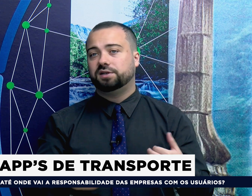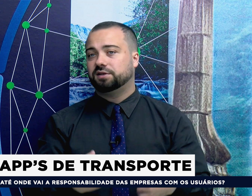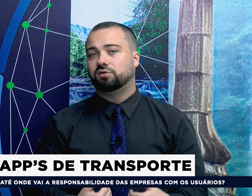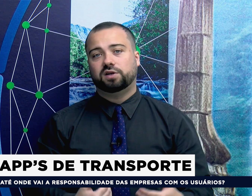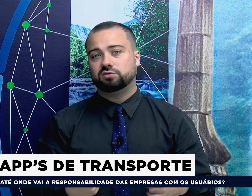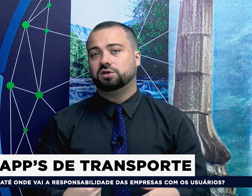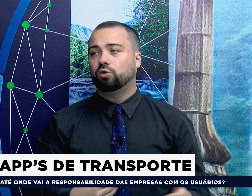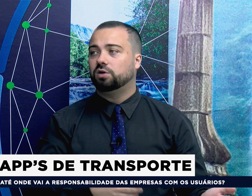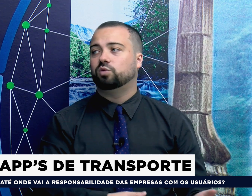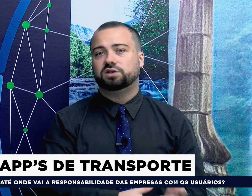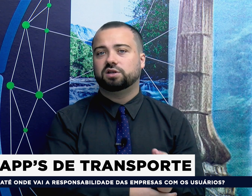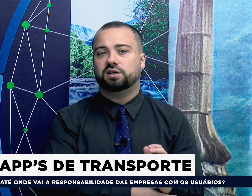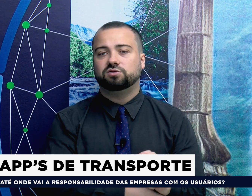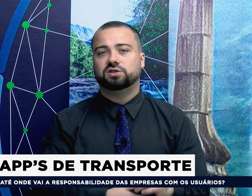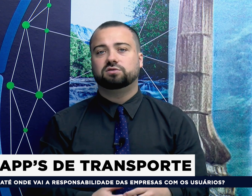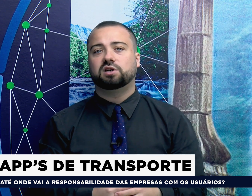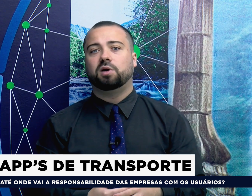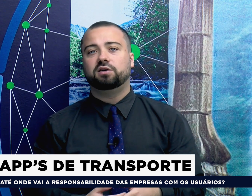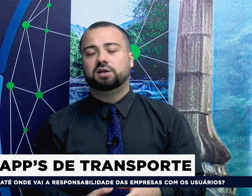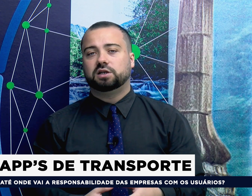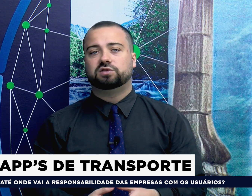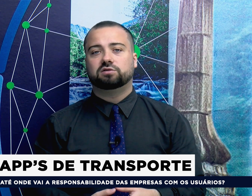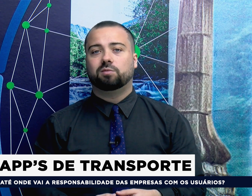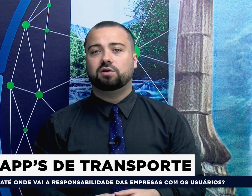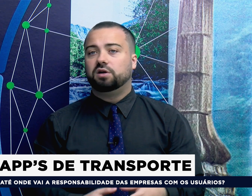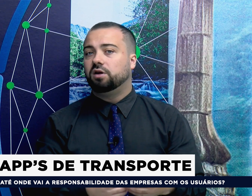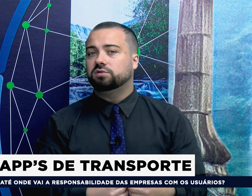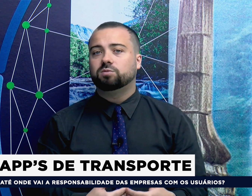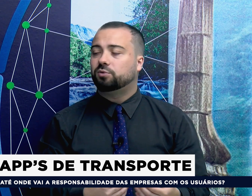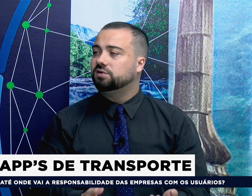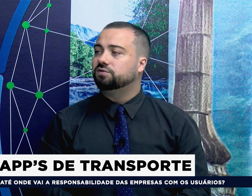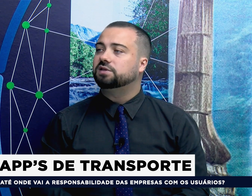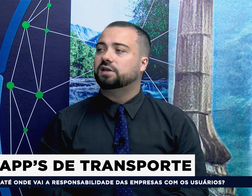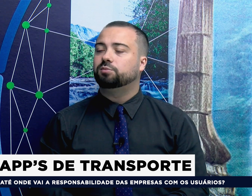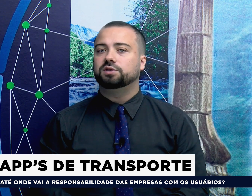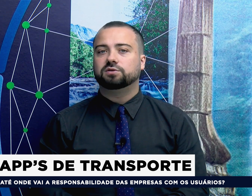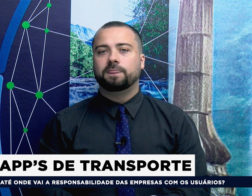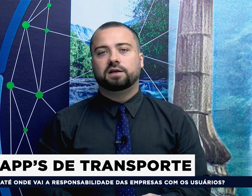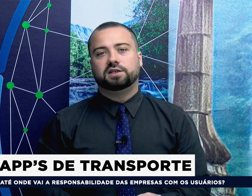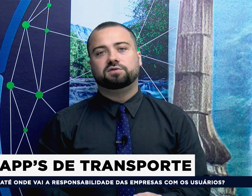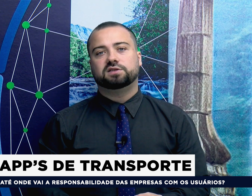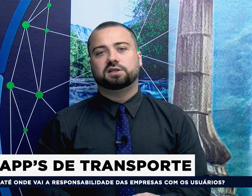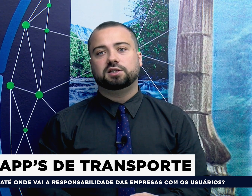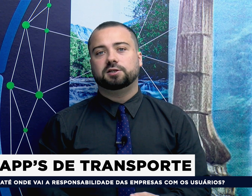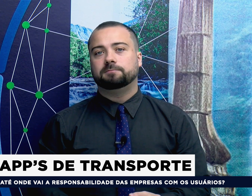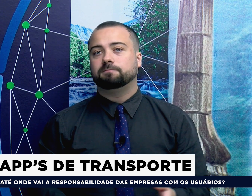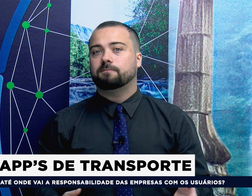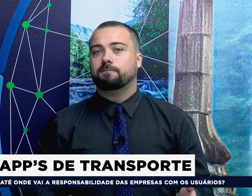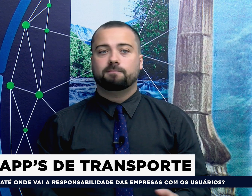pela empresa. Confesso que eu, como atuante na área do direito do trabalho, na Justiça do Trabalho, não tenho uma posição fixada por isso, tendo em vista